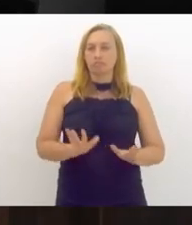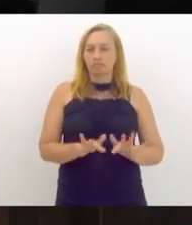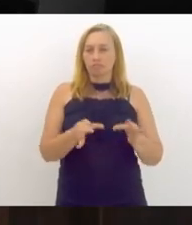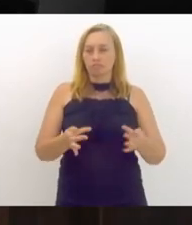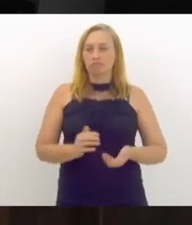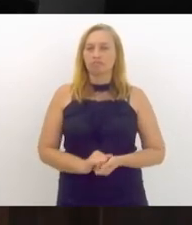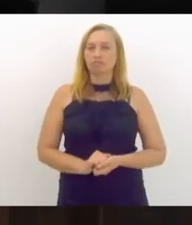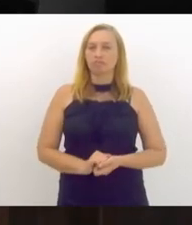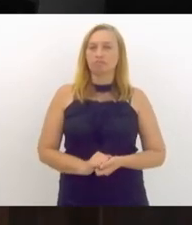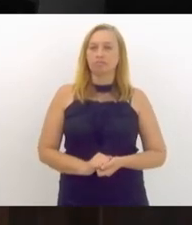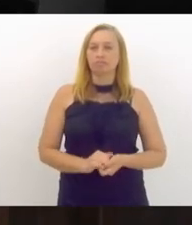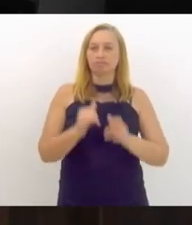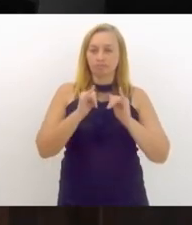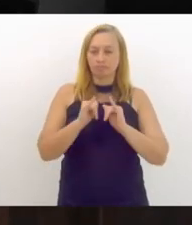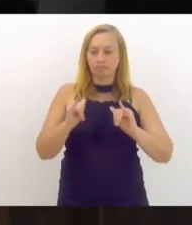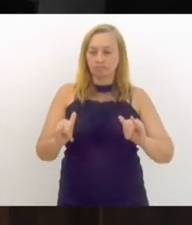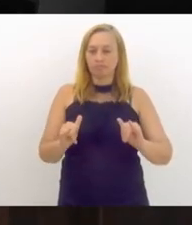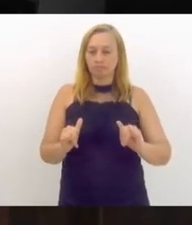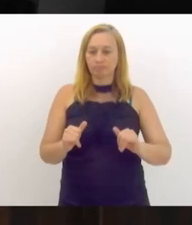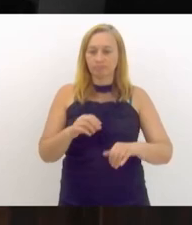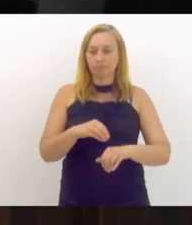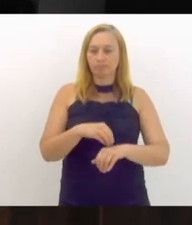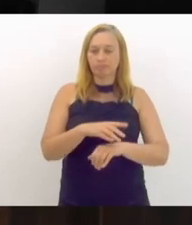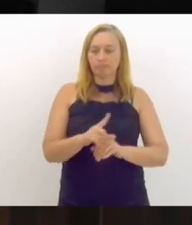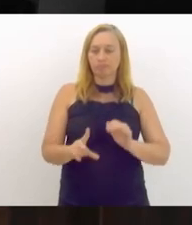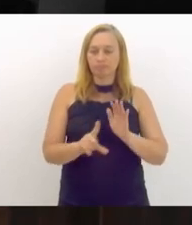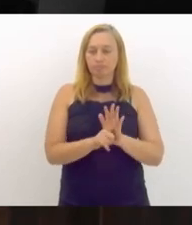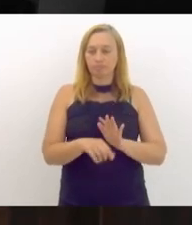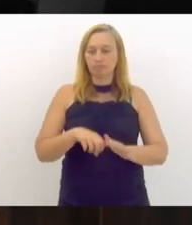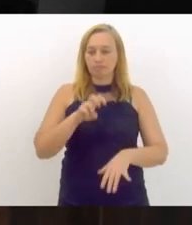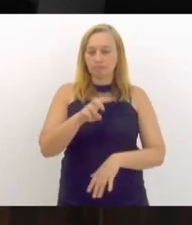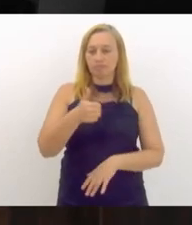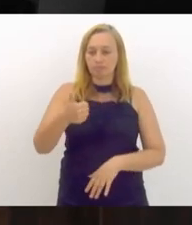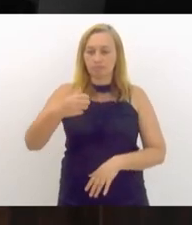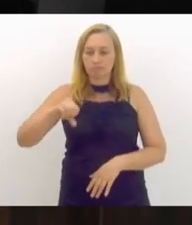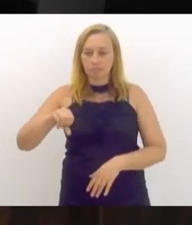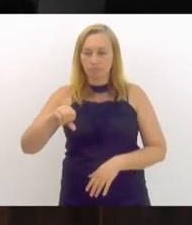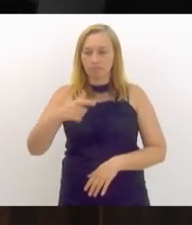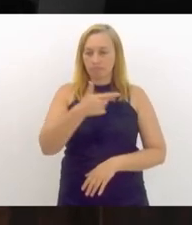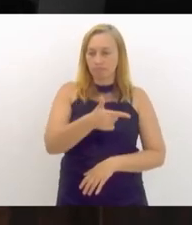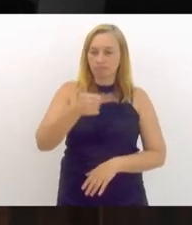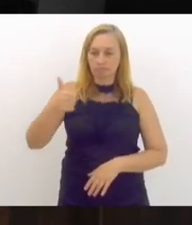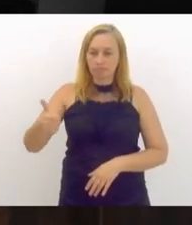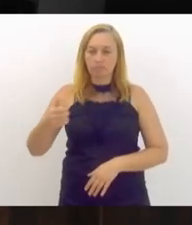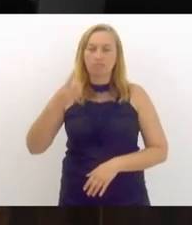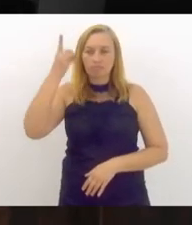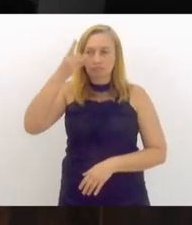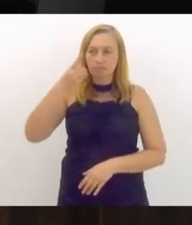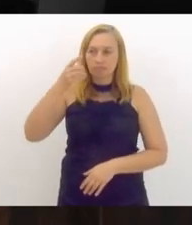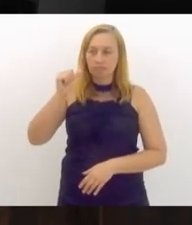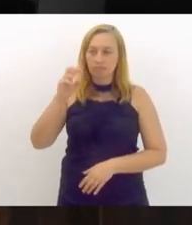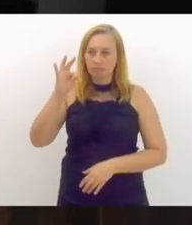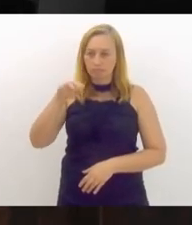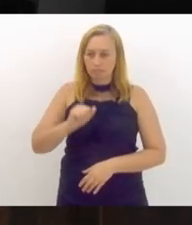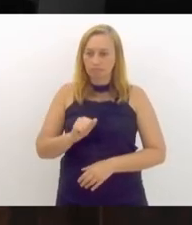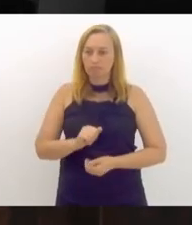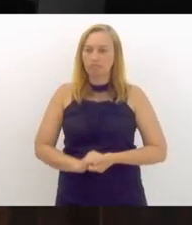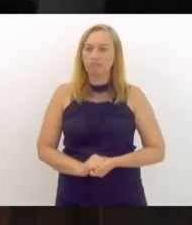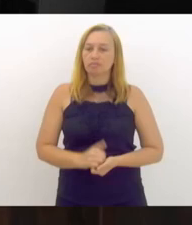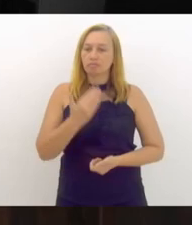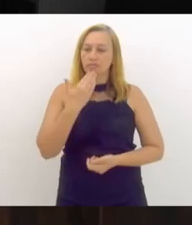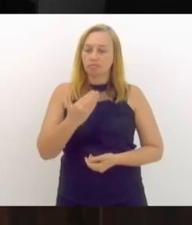simples. Anuncio, indicação legislativa número 519/2021, de autoria do deputado Átila Nunes, que